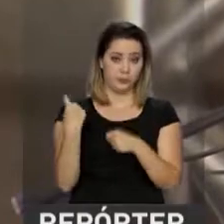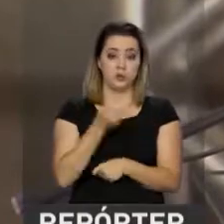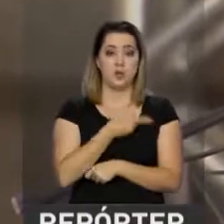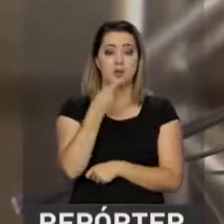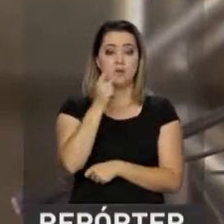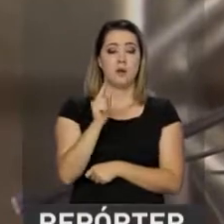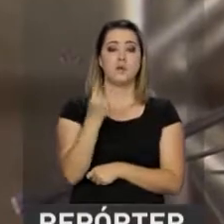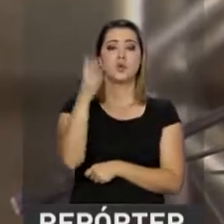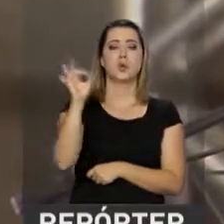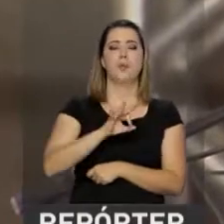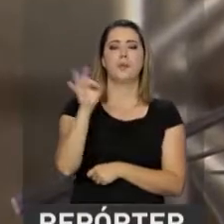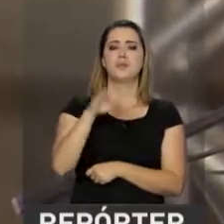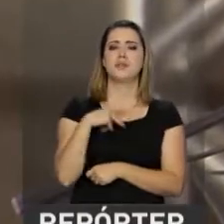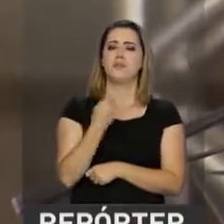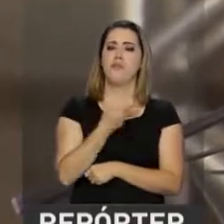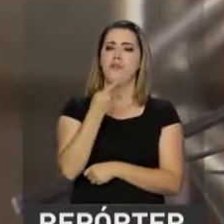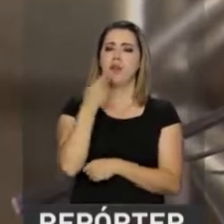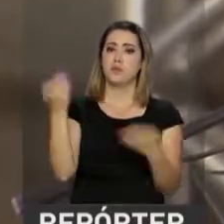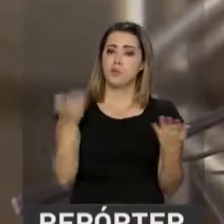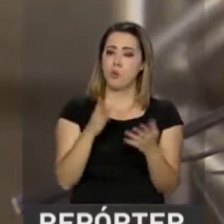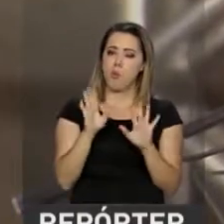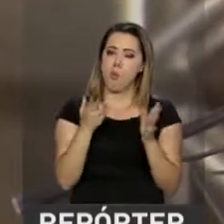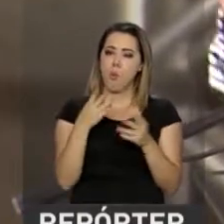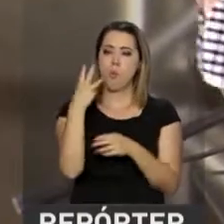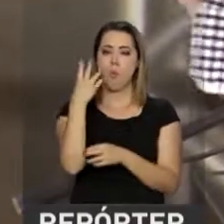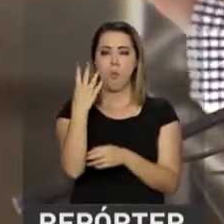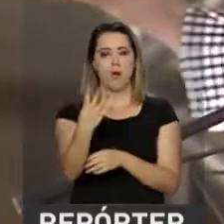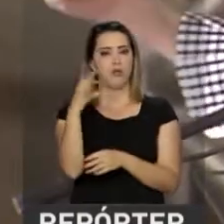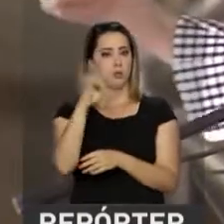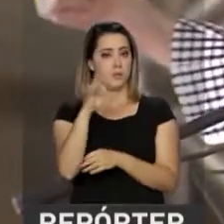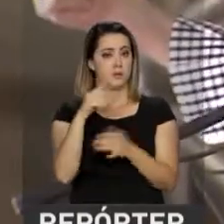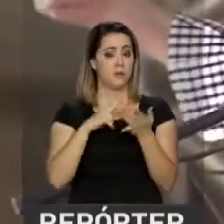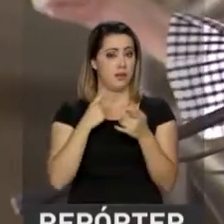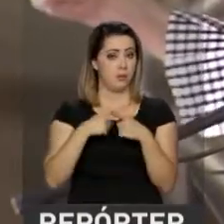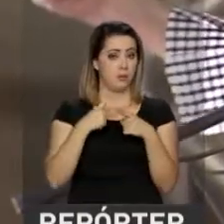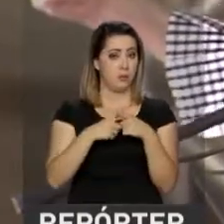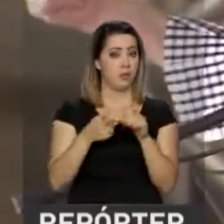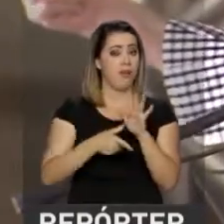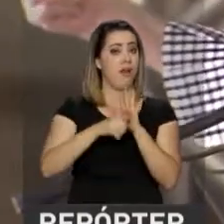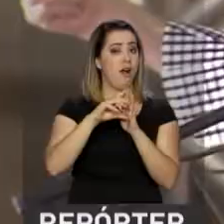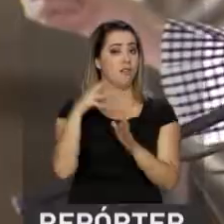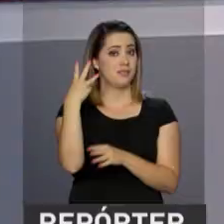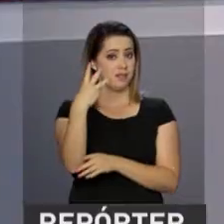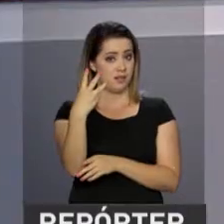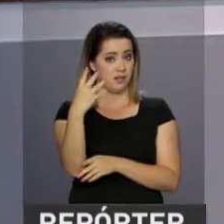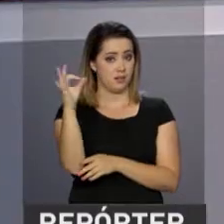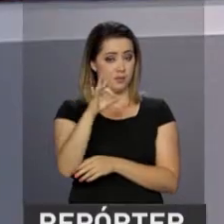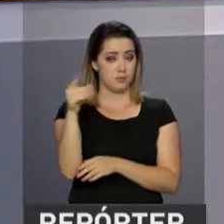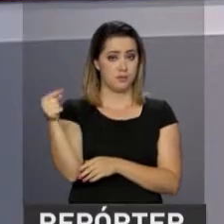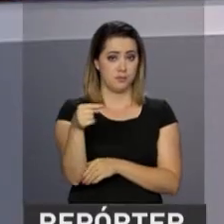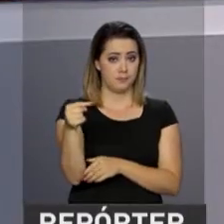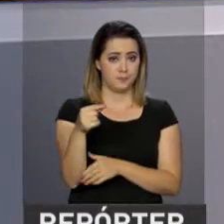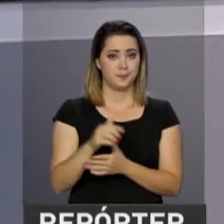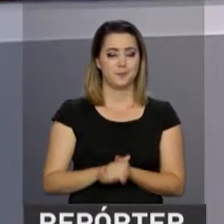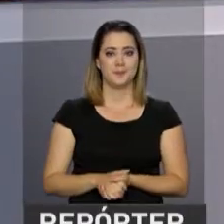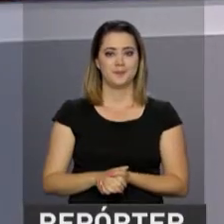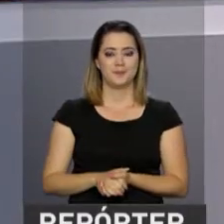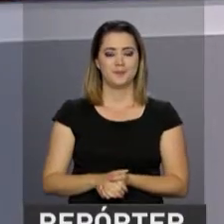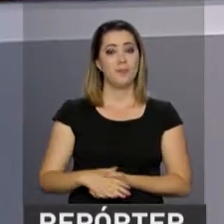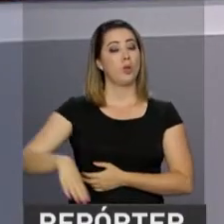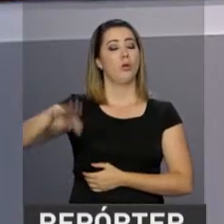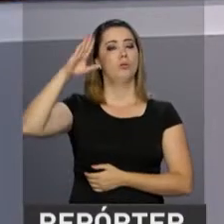que falamos de 1% hoje temos que somar os 3 por cento negativos do ano passado militares